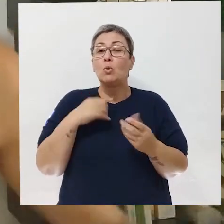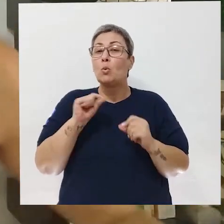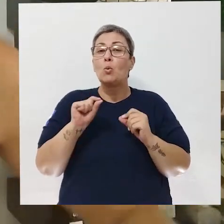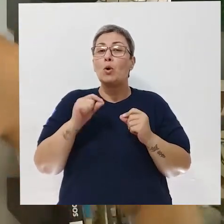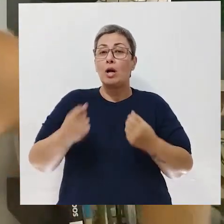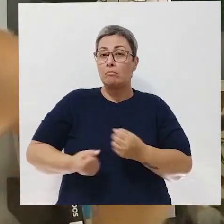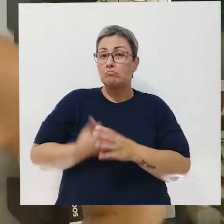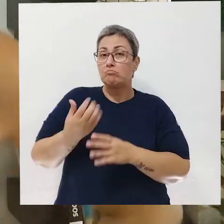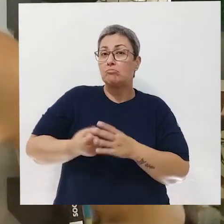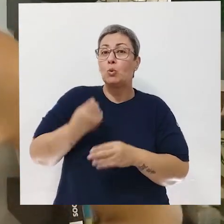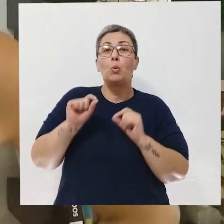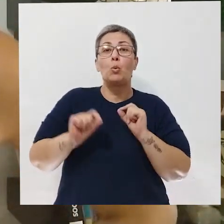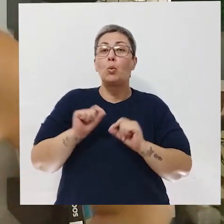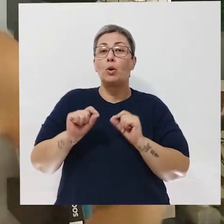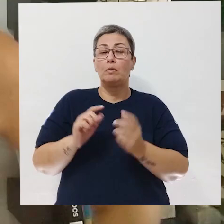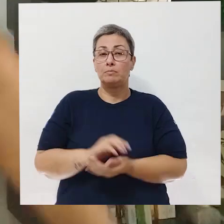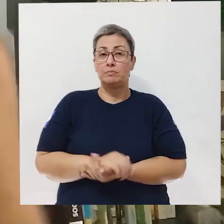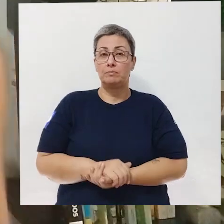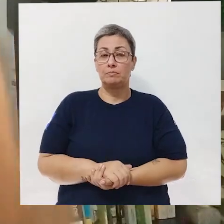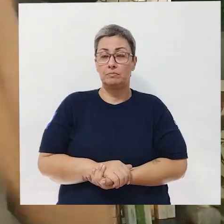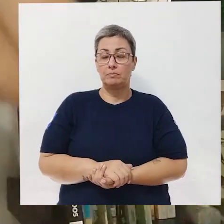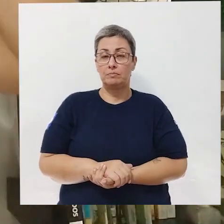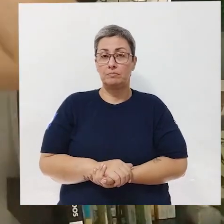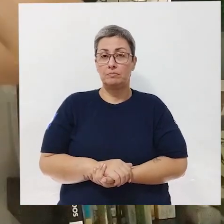ele produz?